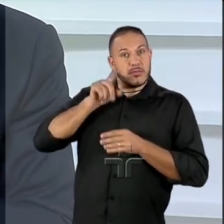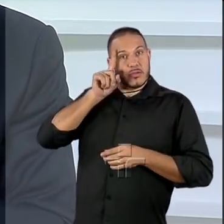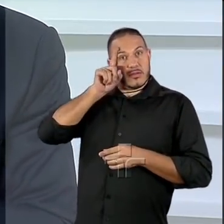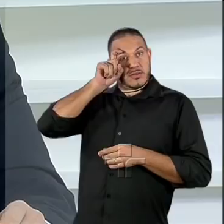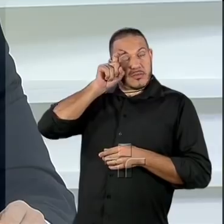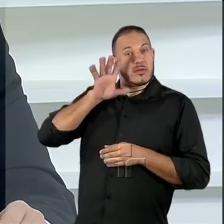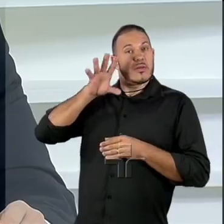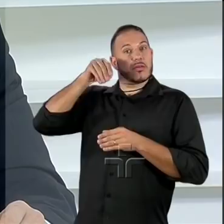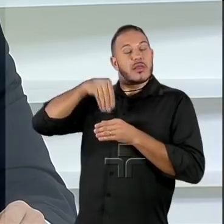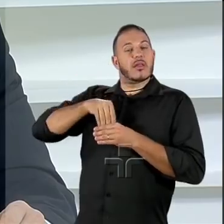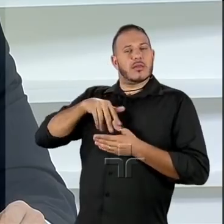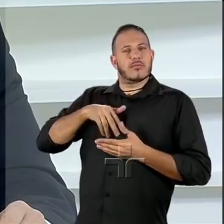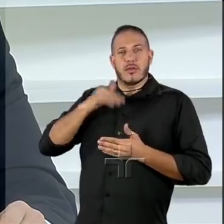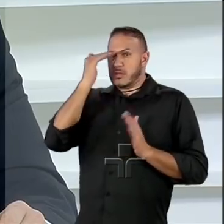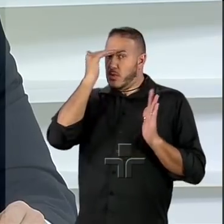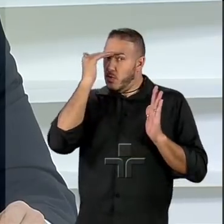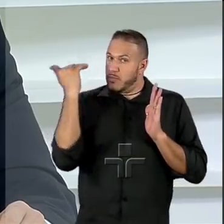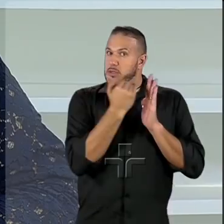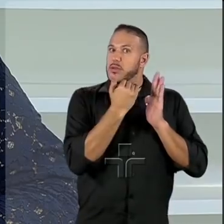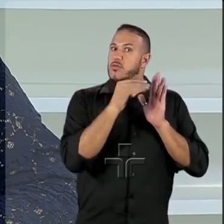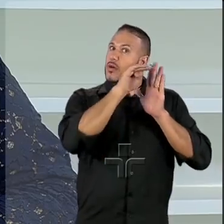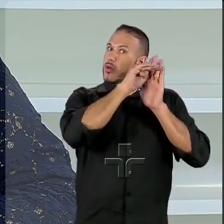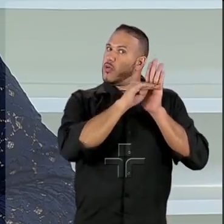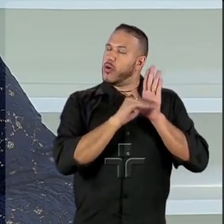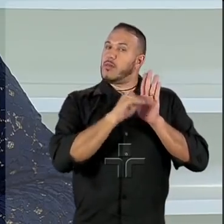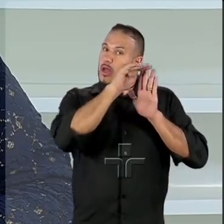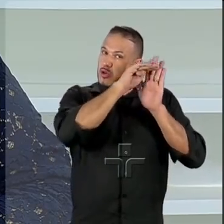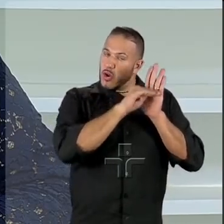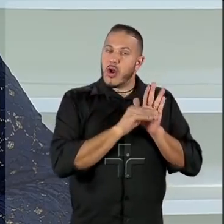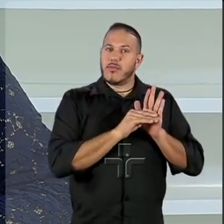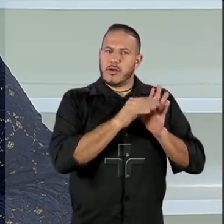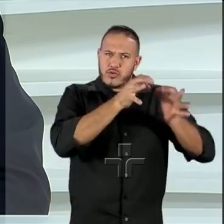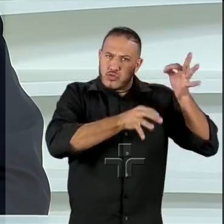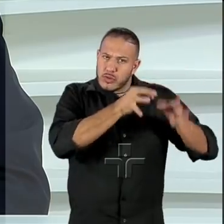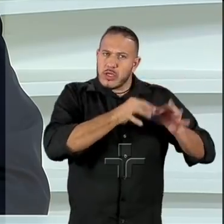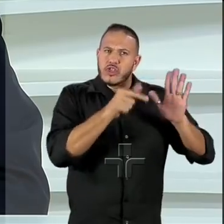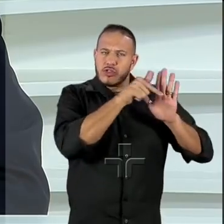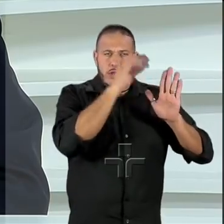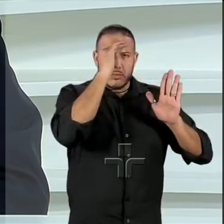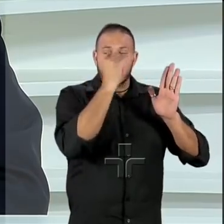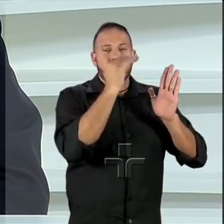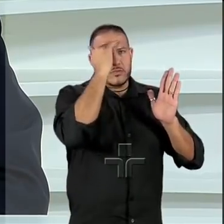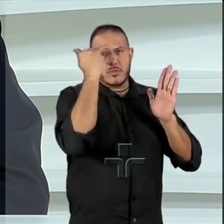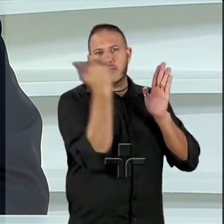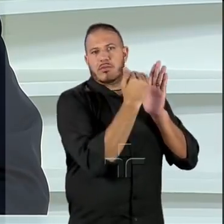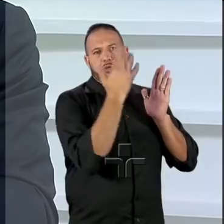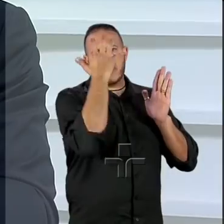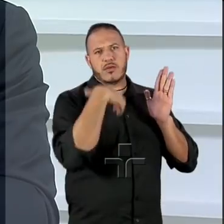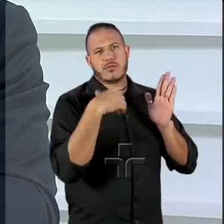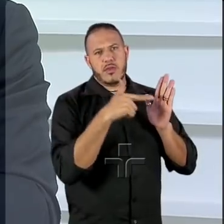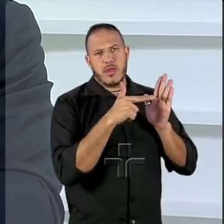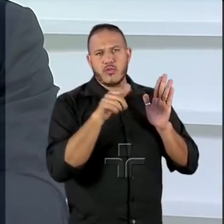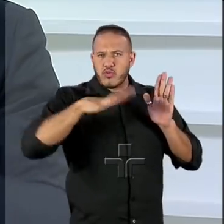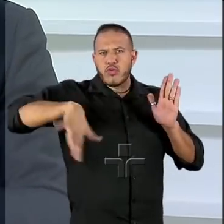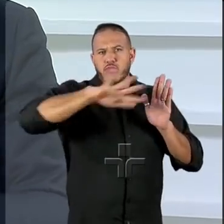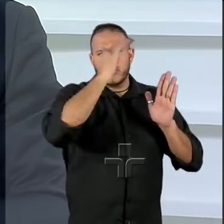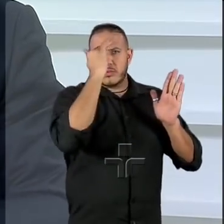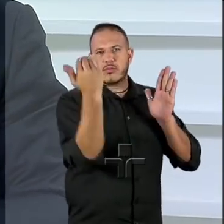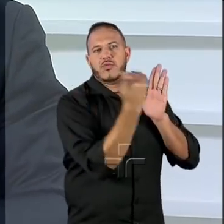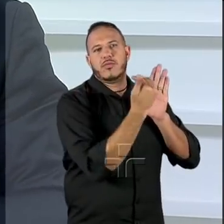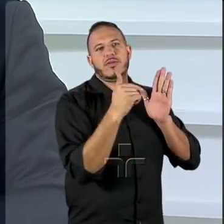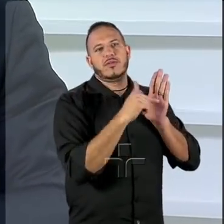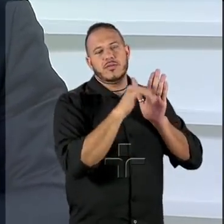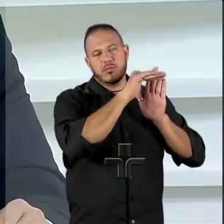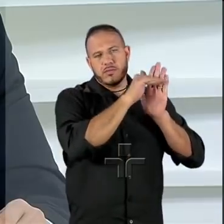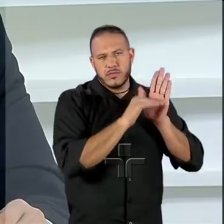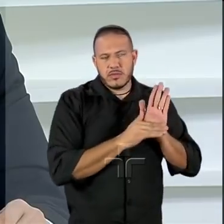limite da norma técnica. Isso. Esta norma jurídica precisa ser levada a sério por todos os ministros. E nesse ponto...